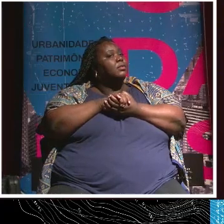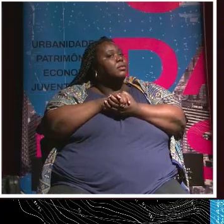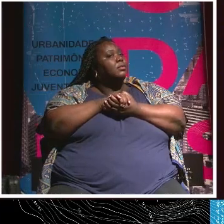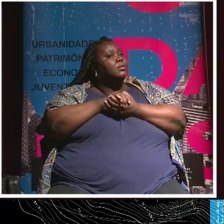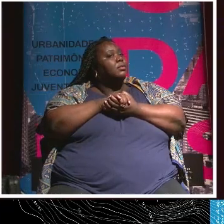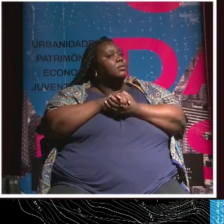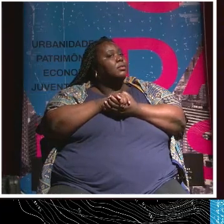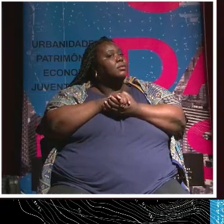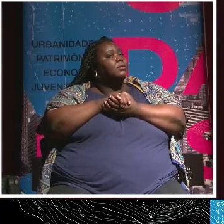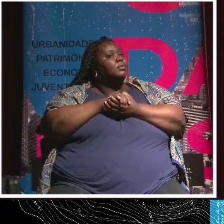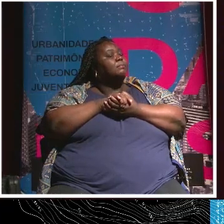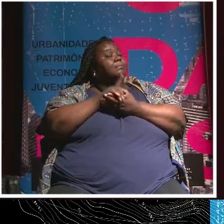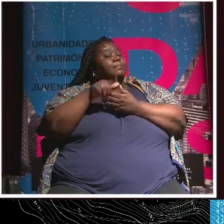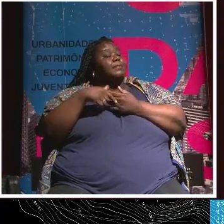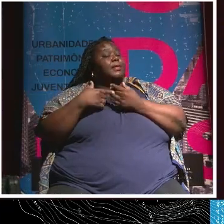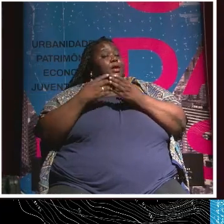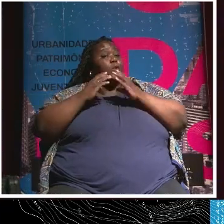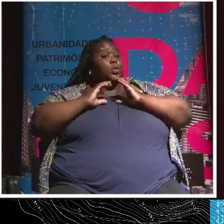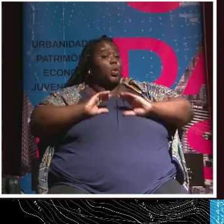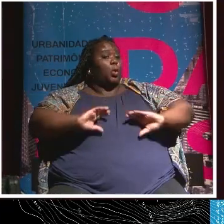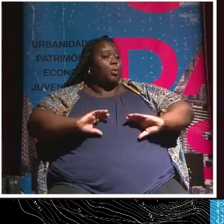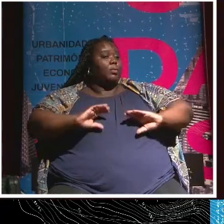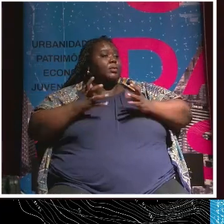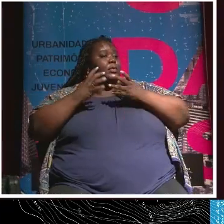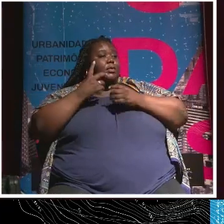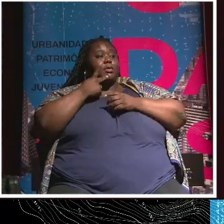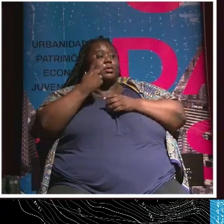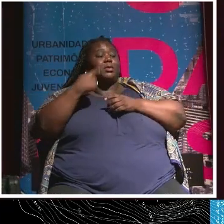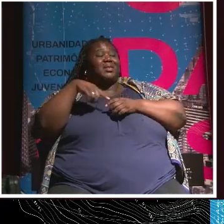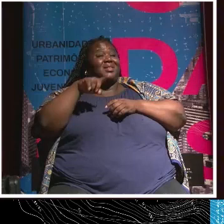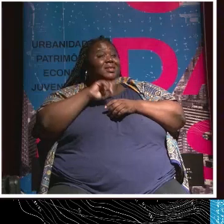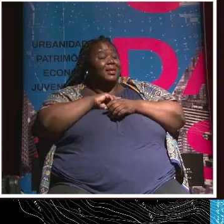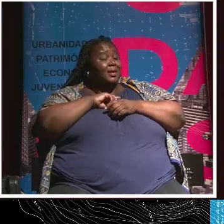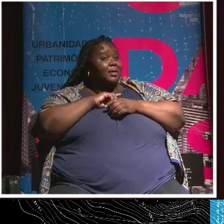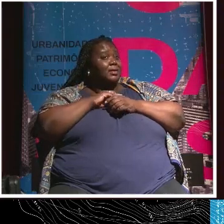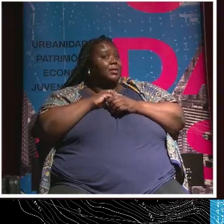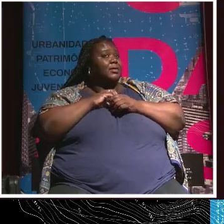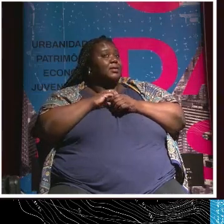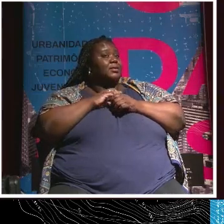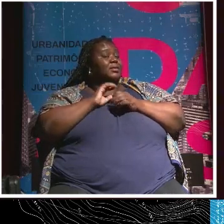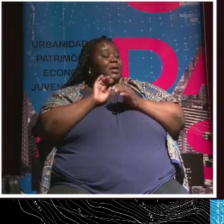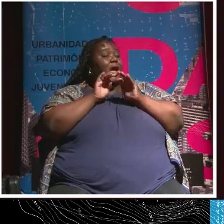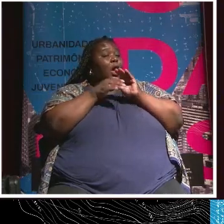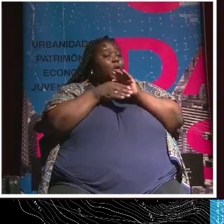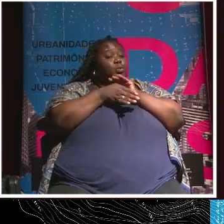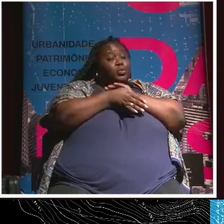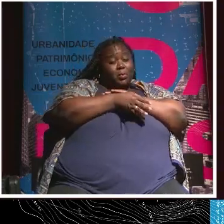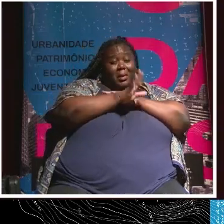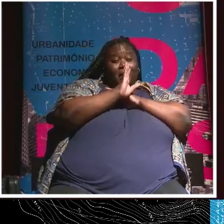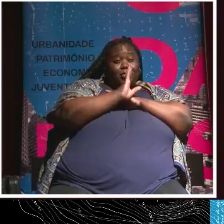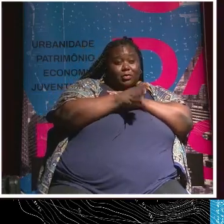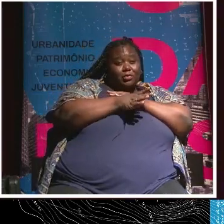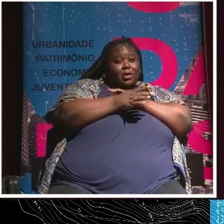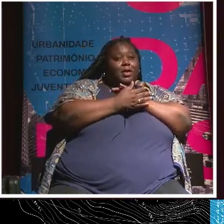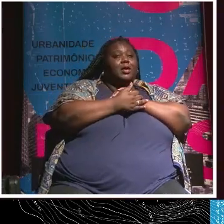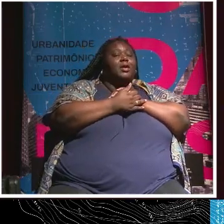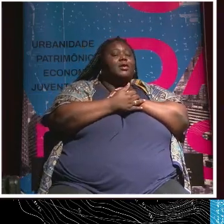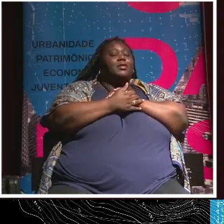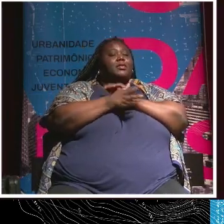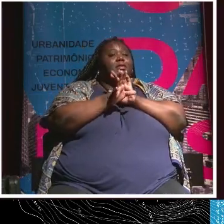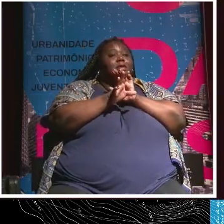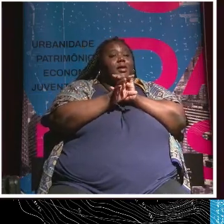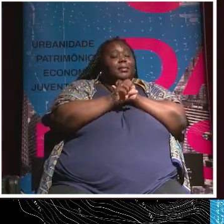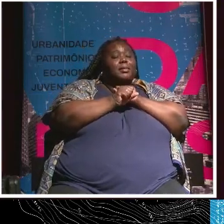abordagem comportamental. Eu acredito que porque a gente está tão impregnado, tão habituado com essa questão de se apegar